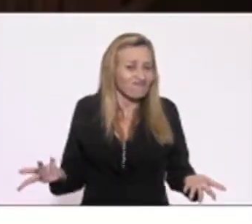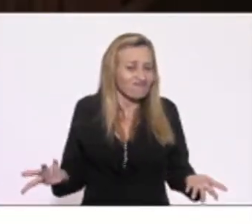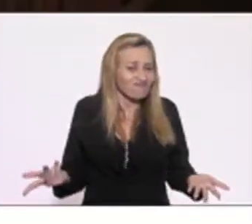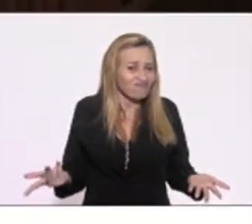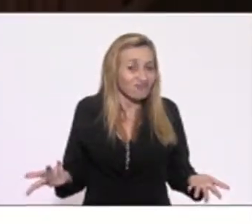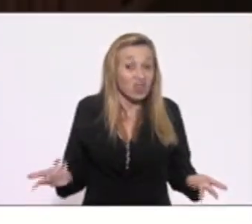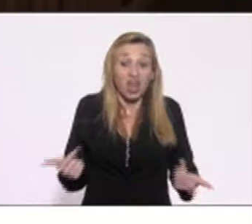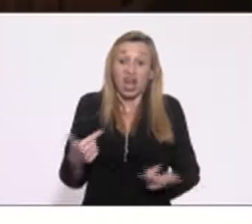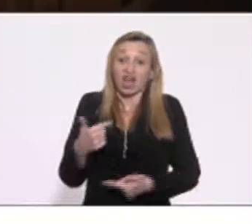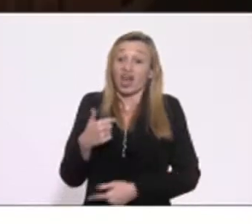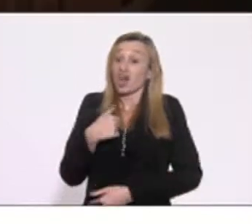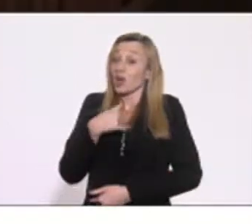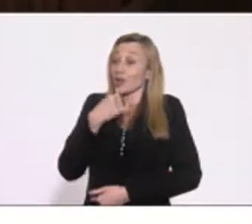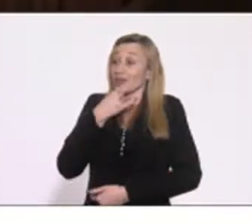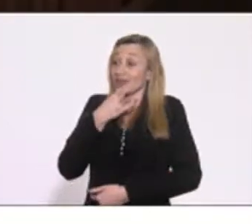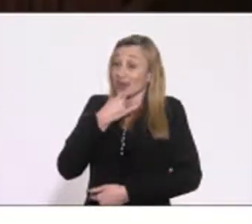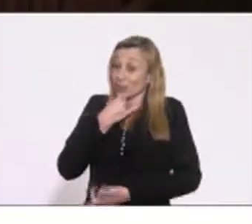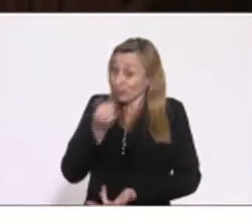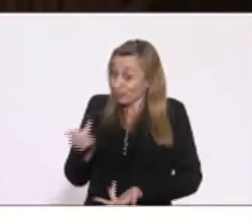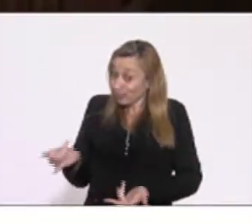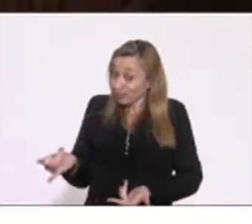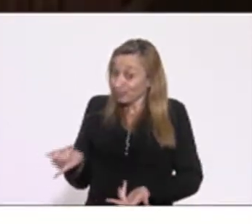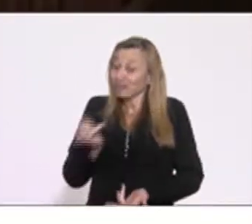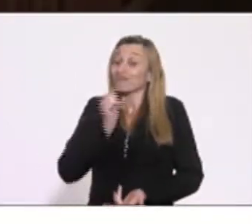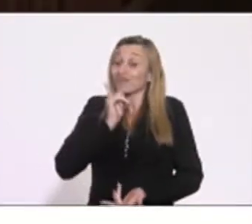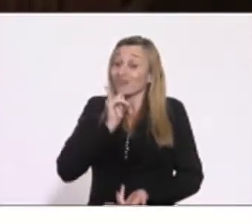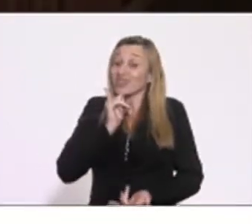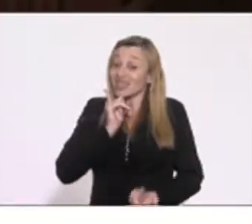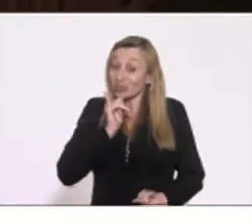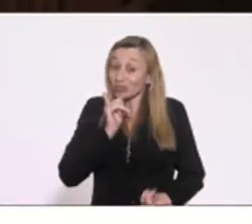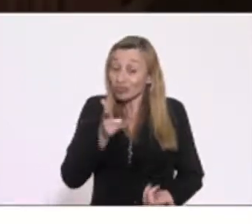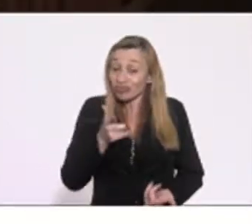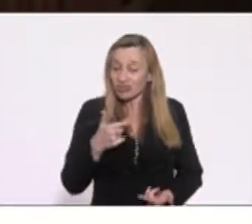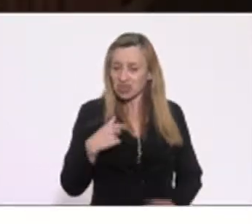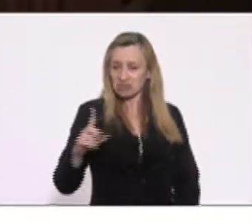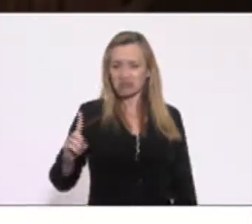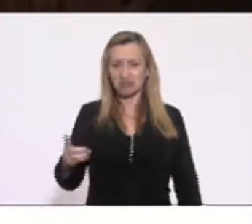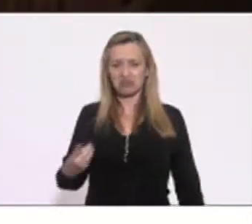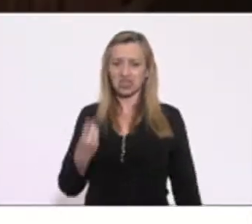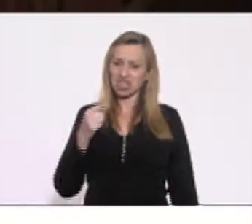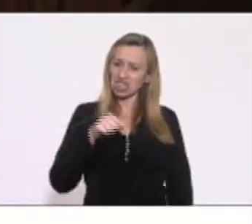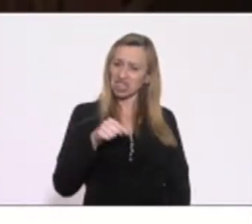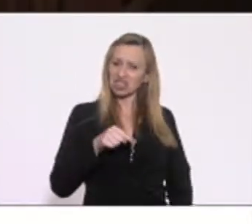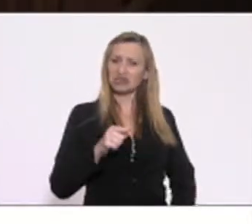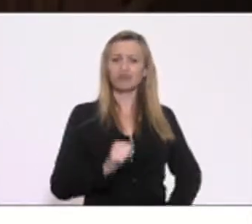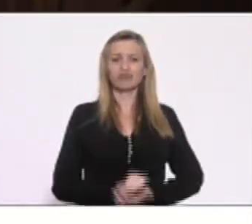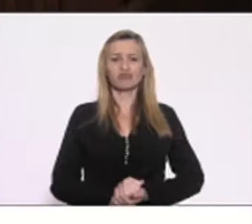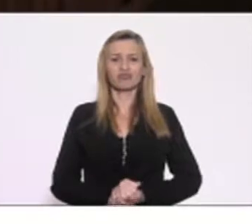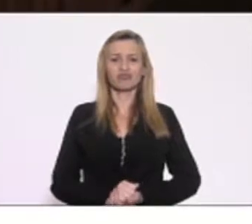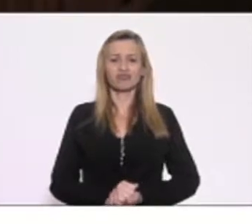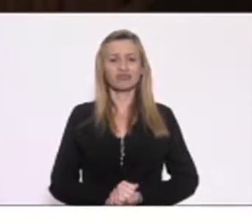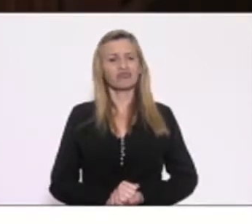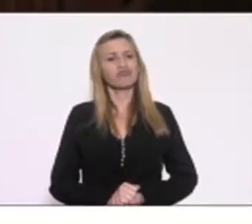Eu, por exemplo, não vim a público e não tenho